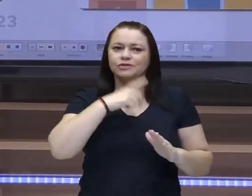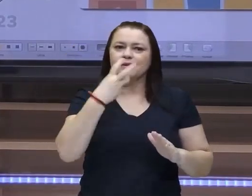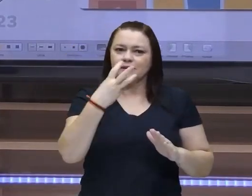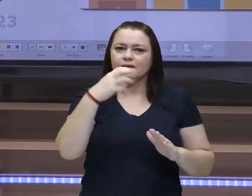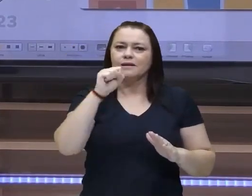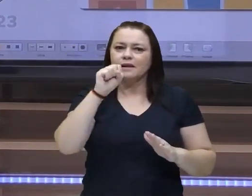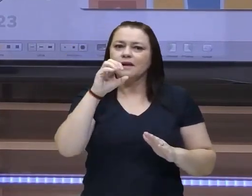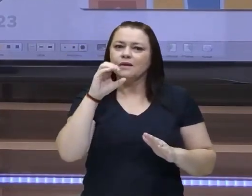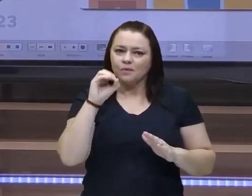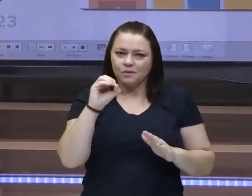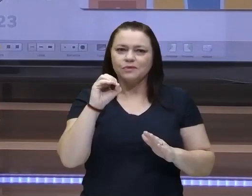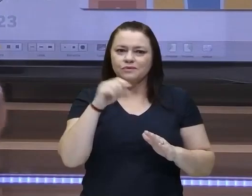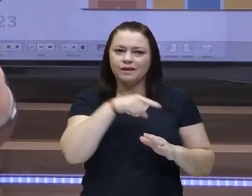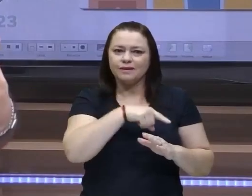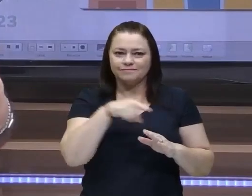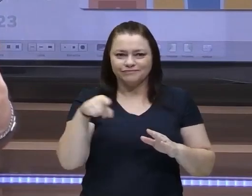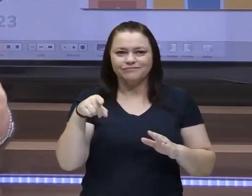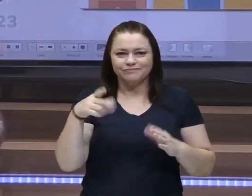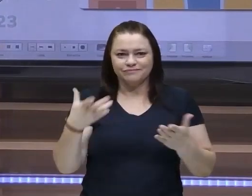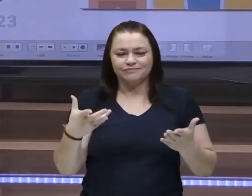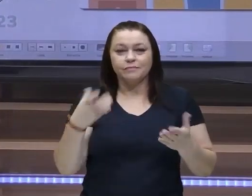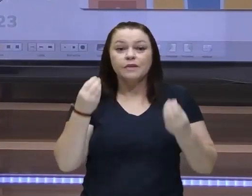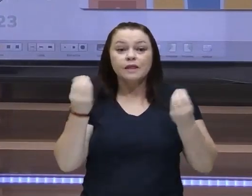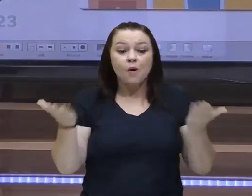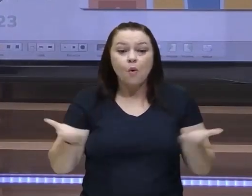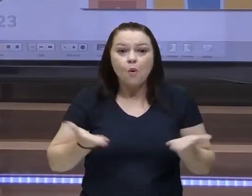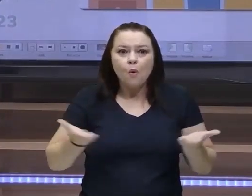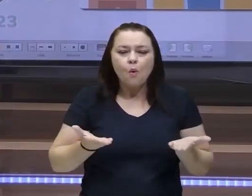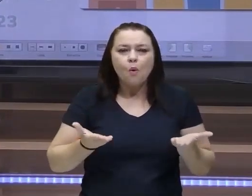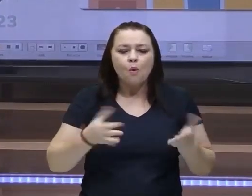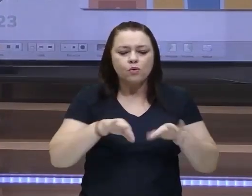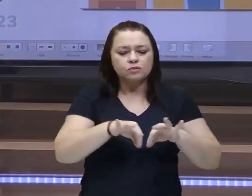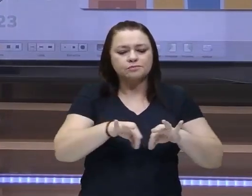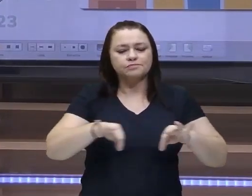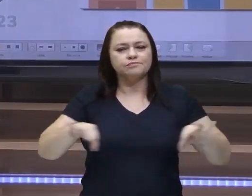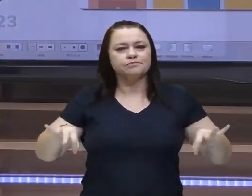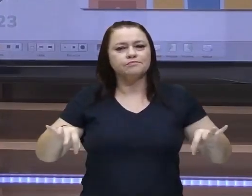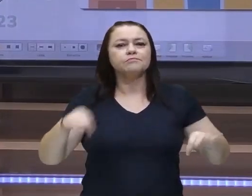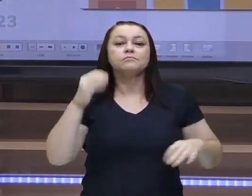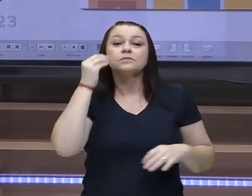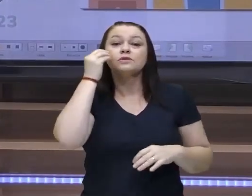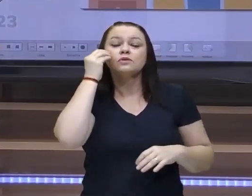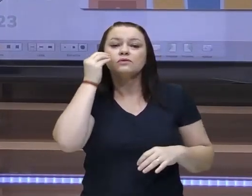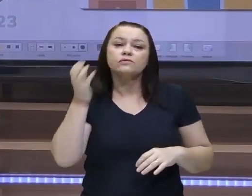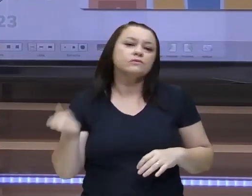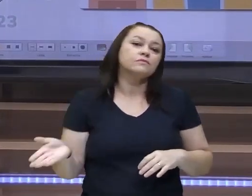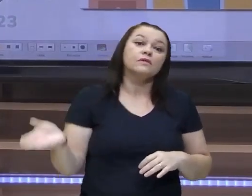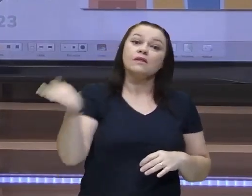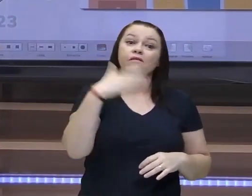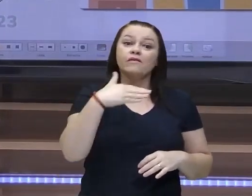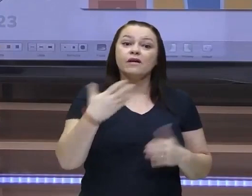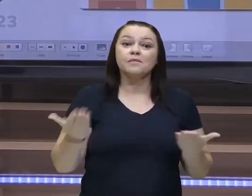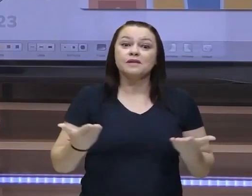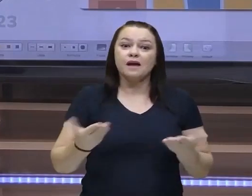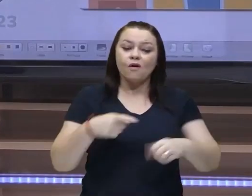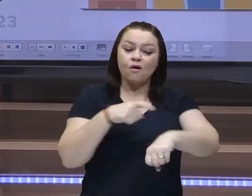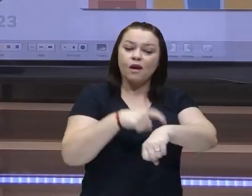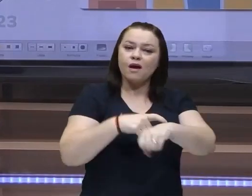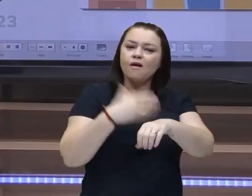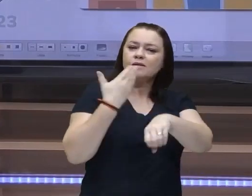vimos aí na aula de hoje todos os sistemas de unidades de medida. Então, vamos lá, que agora é hora de